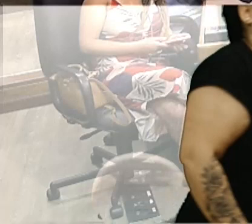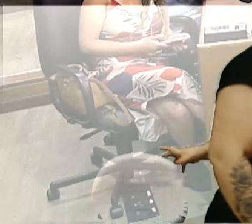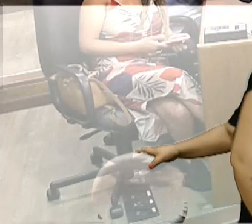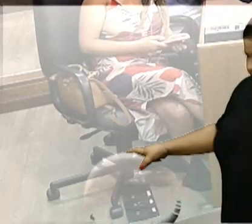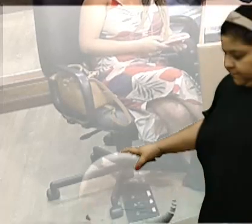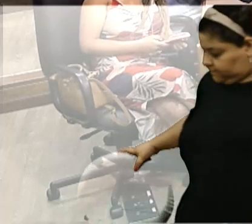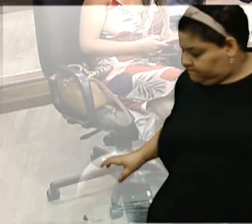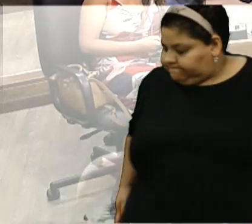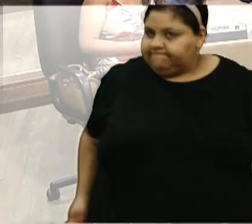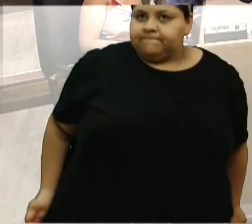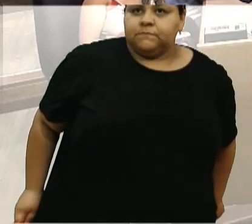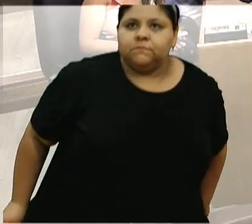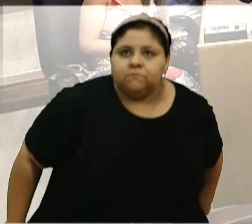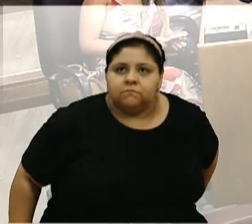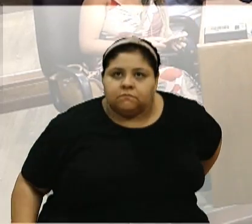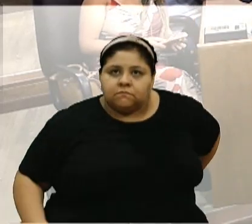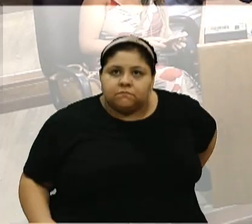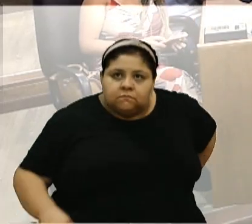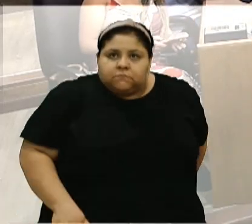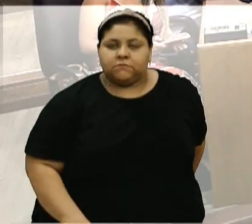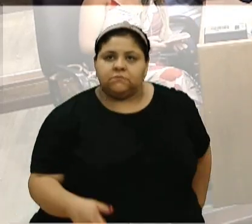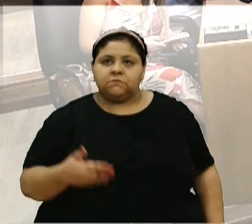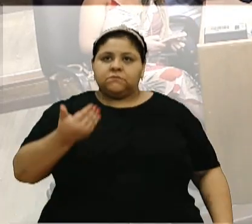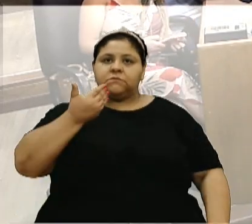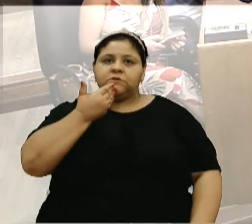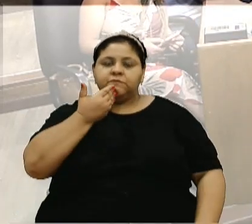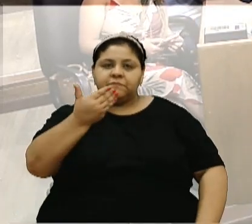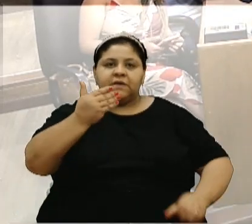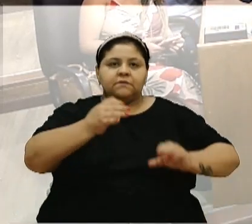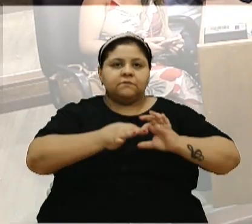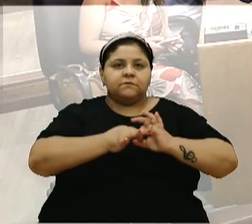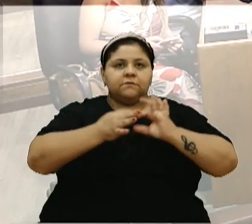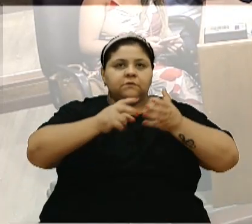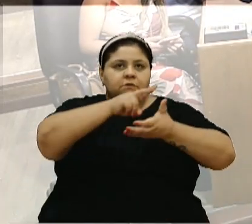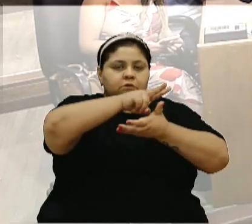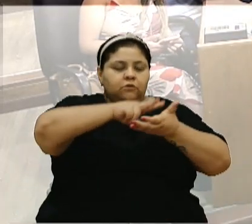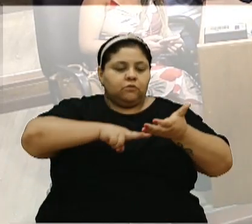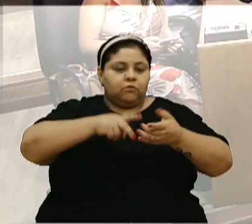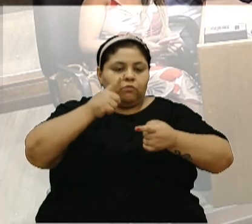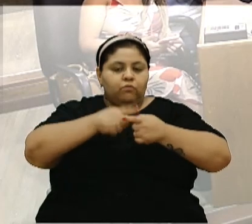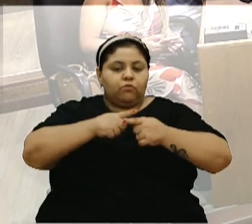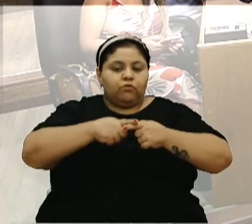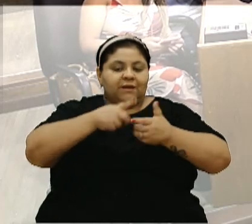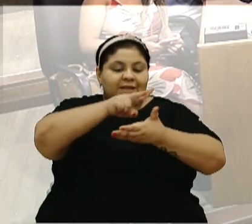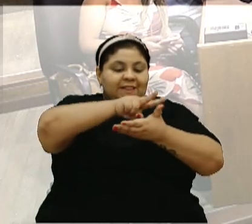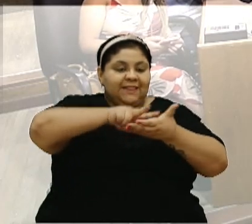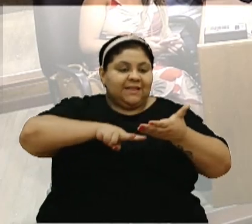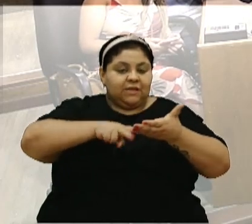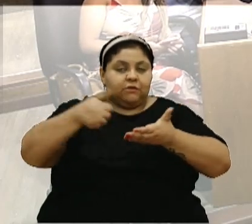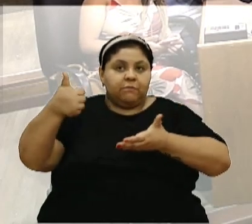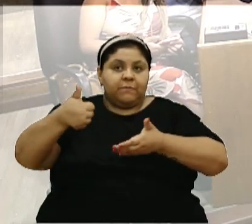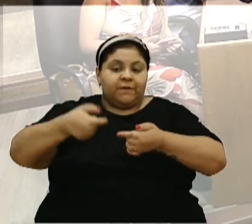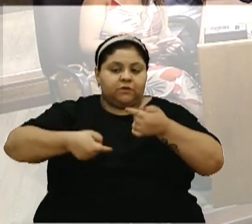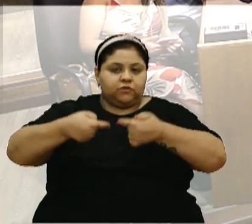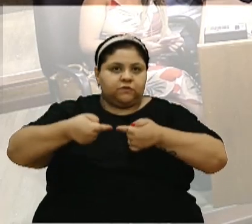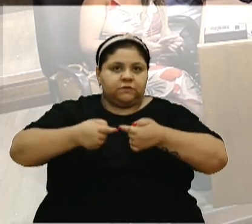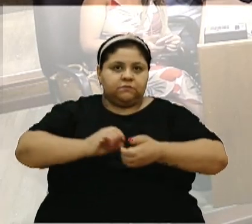Pois não, senhora presidente, peço a gentileza da dispensa da leitura por ter sido feita já em primeira